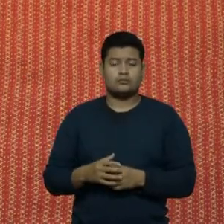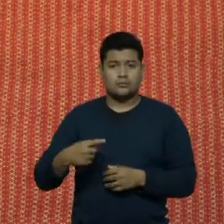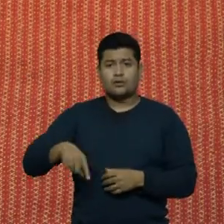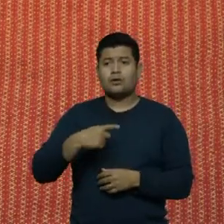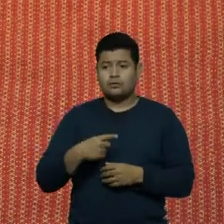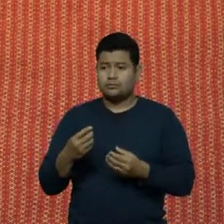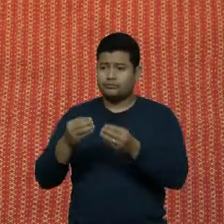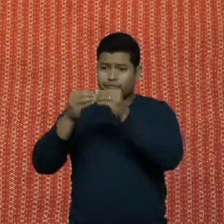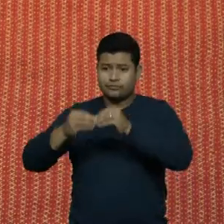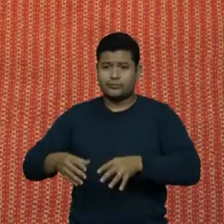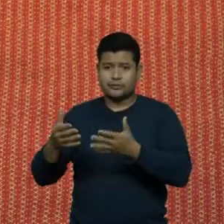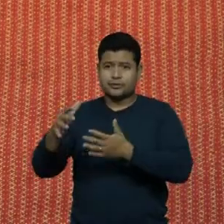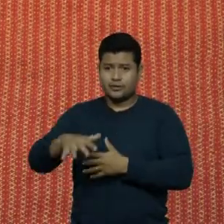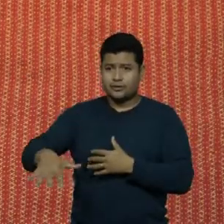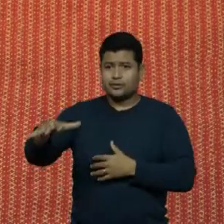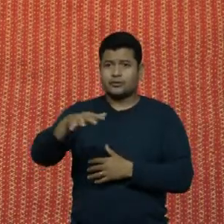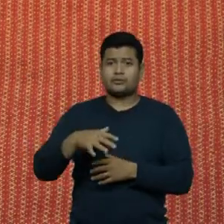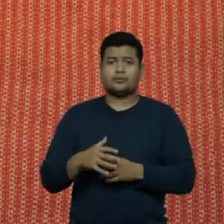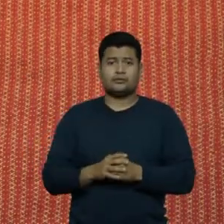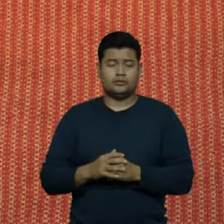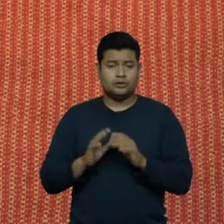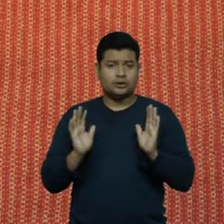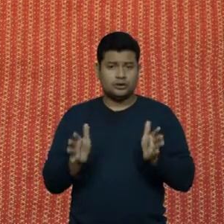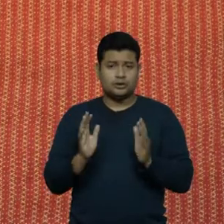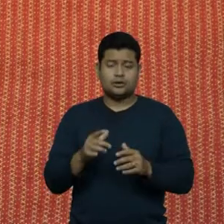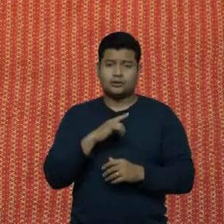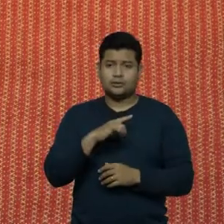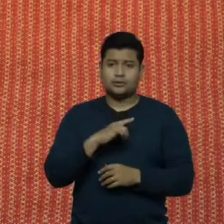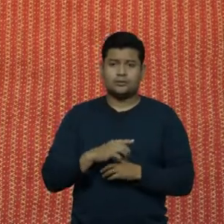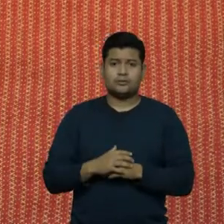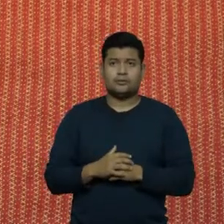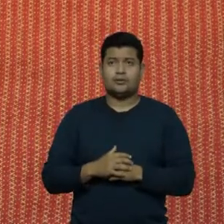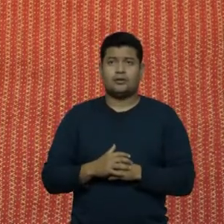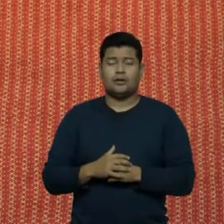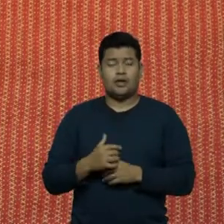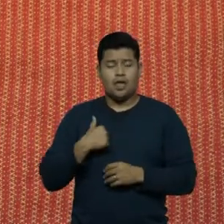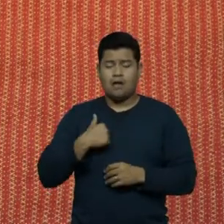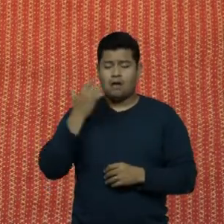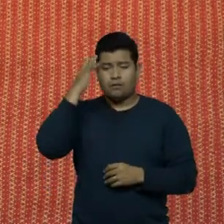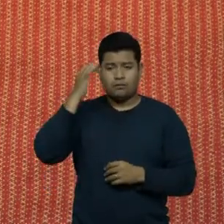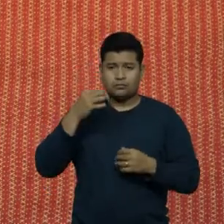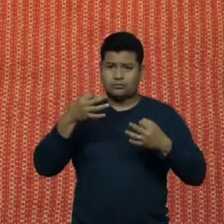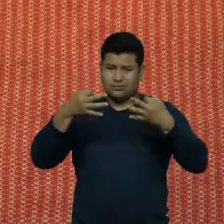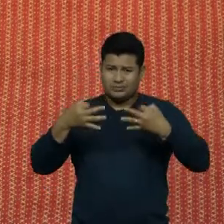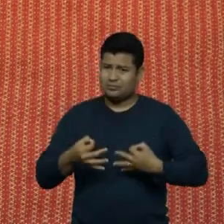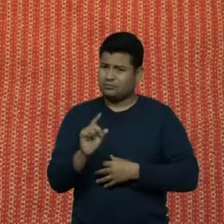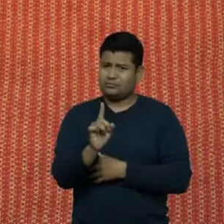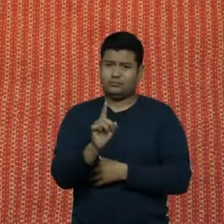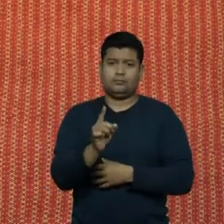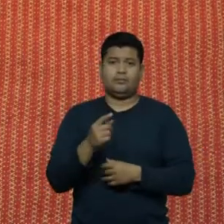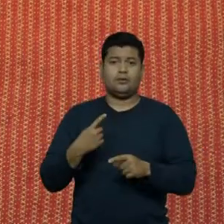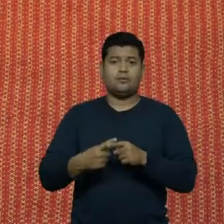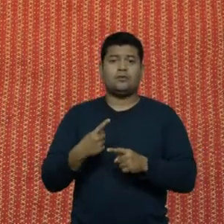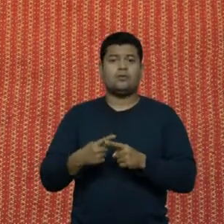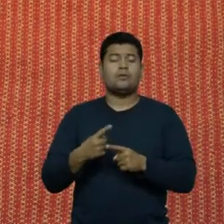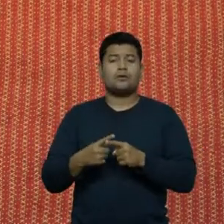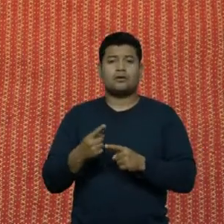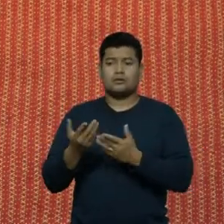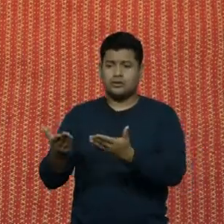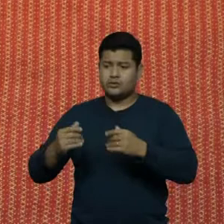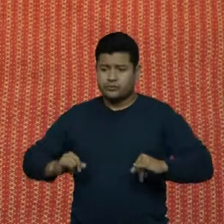setor nós estamos fazendo isso com o setor e não me parece justo fazer isso com um setor que tanto sofreu